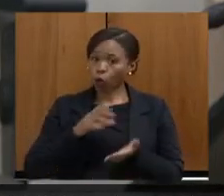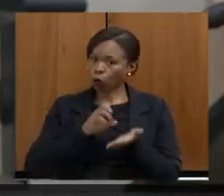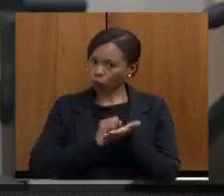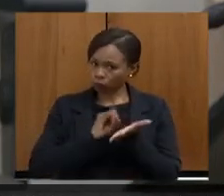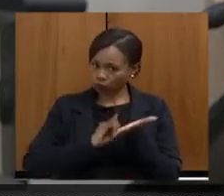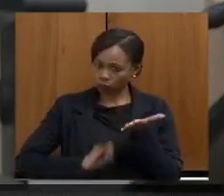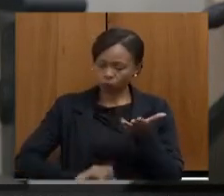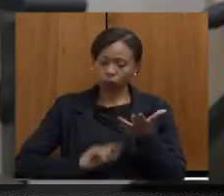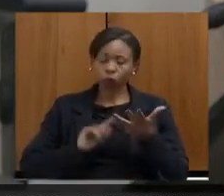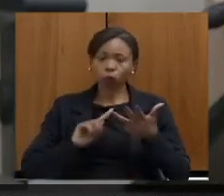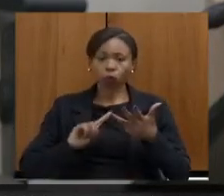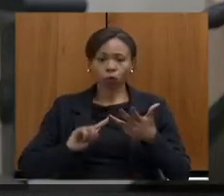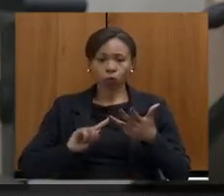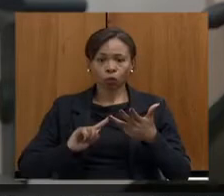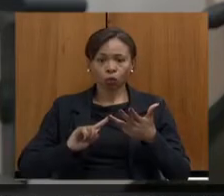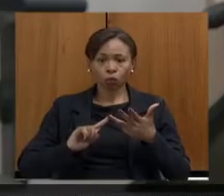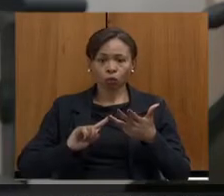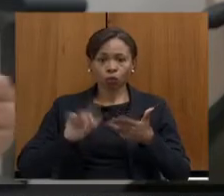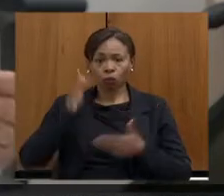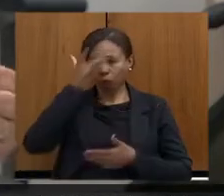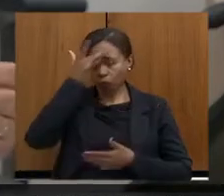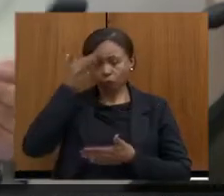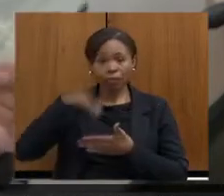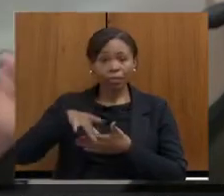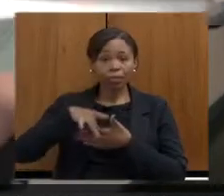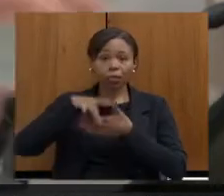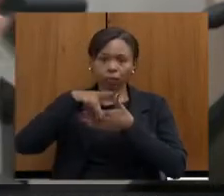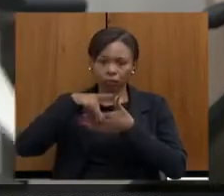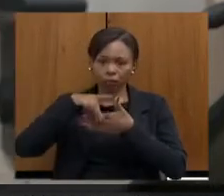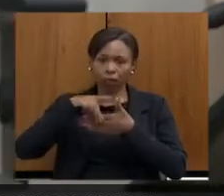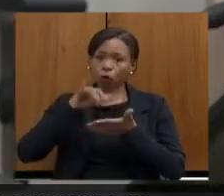Quarto, líderes por ordem de inscrição.